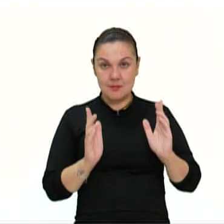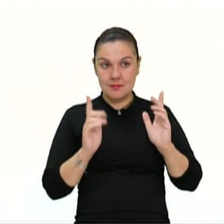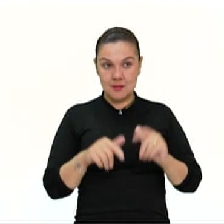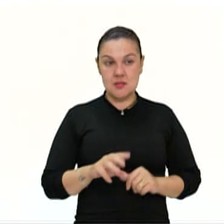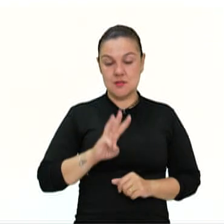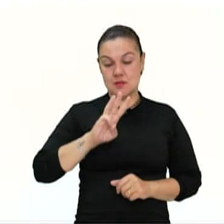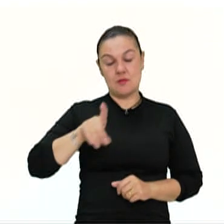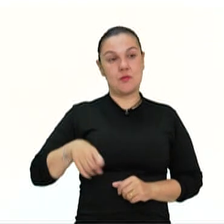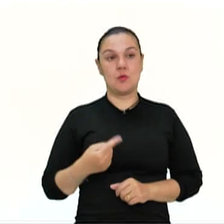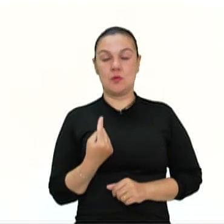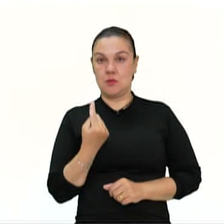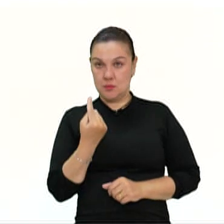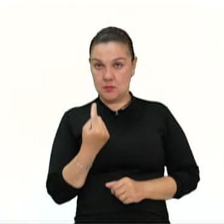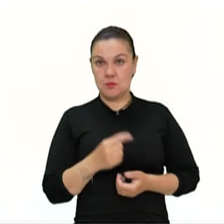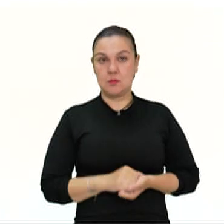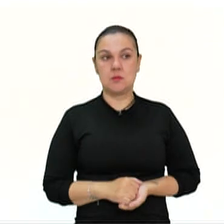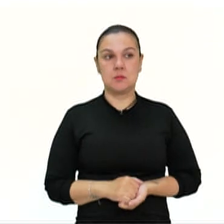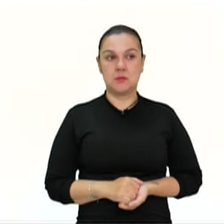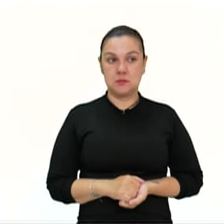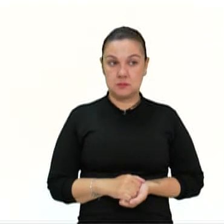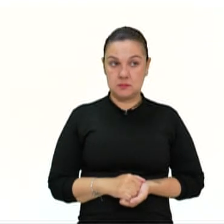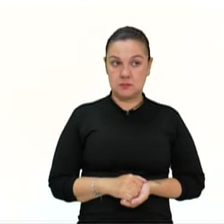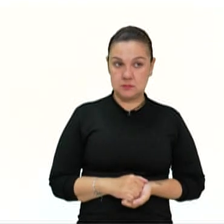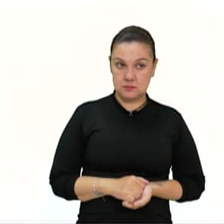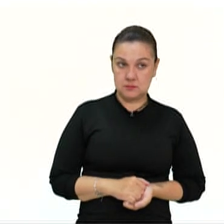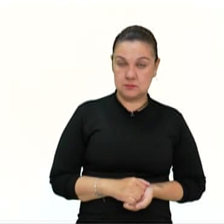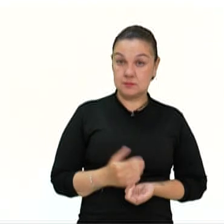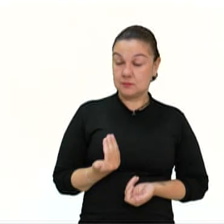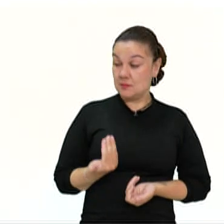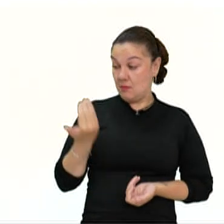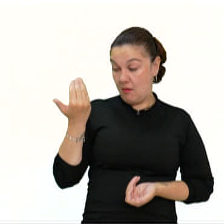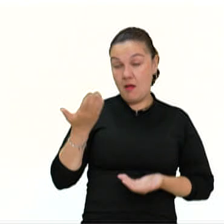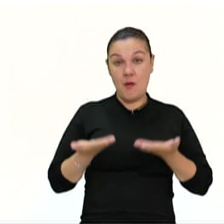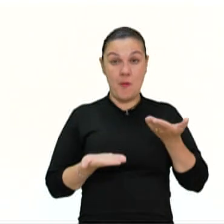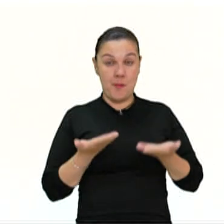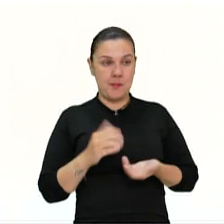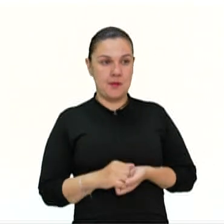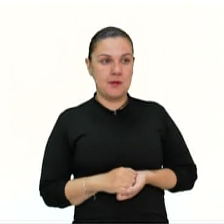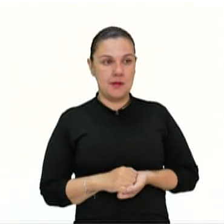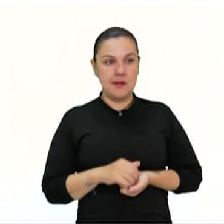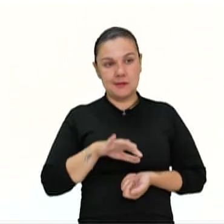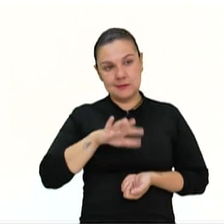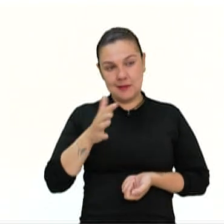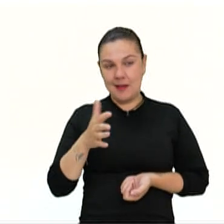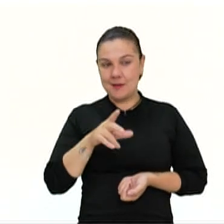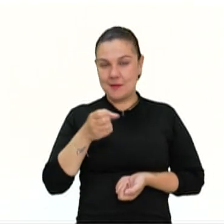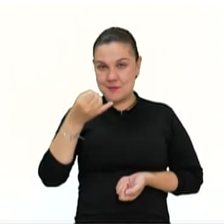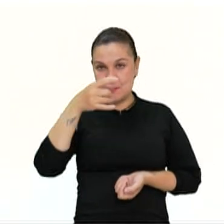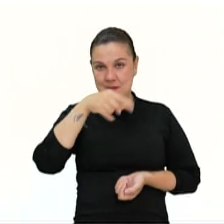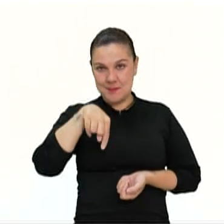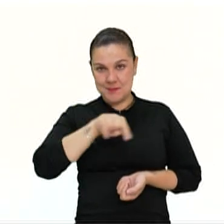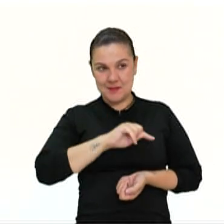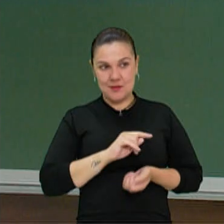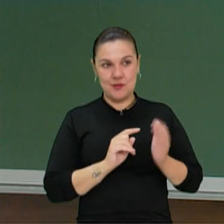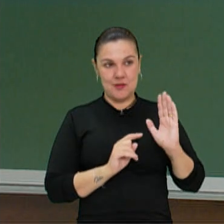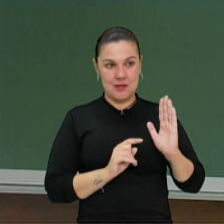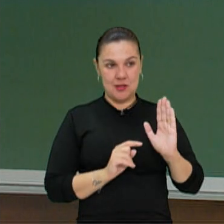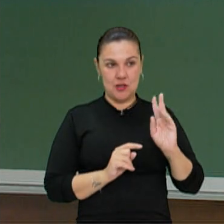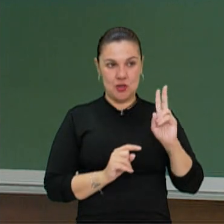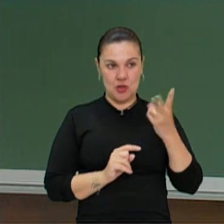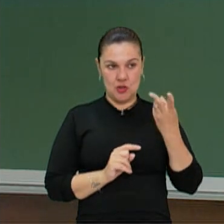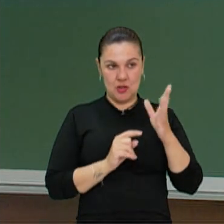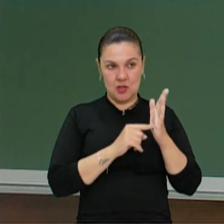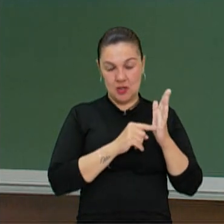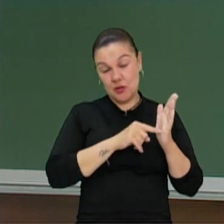foi de 3 kg e 100 gramas. Então, é a média deles, que está dentro daquela média que eu comentei com vocês, que varia de